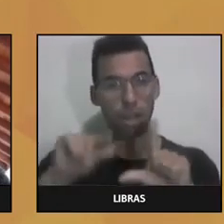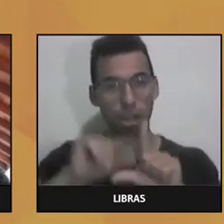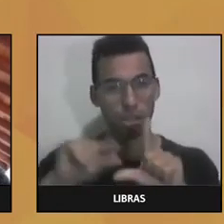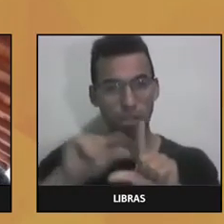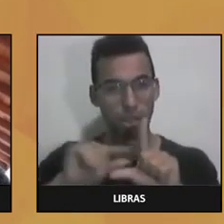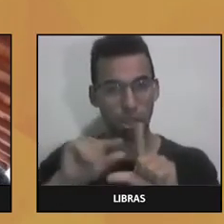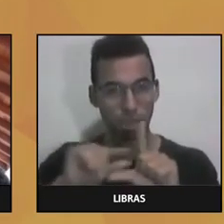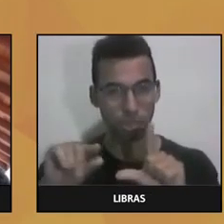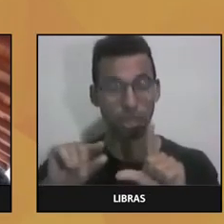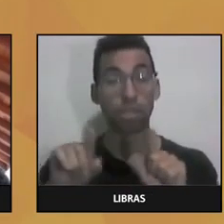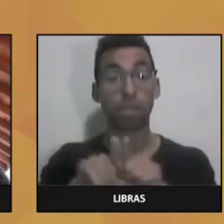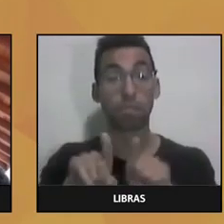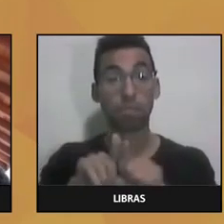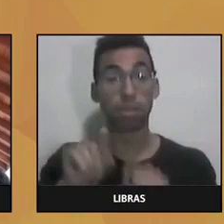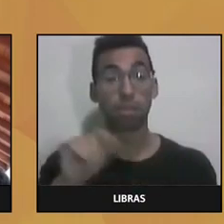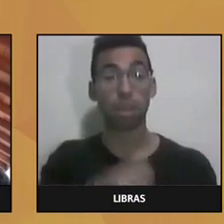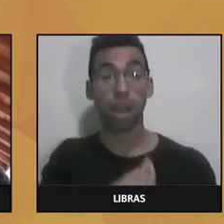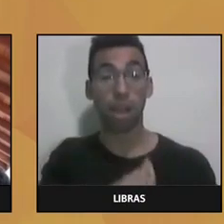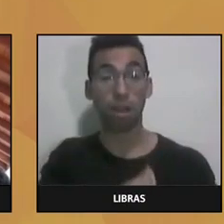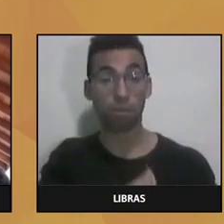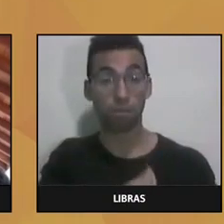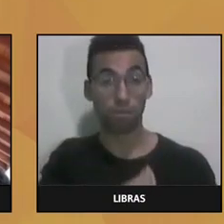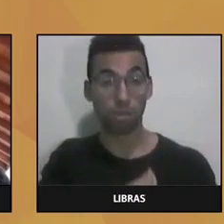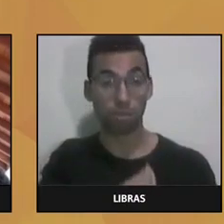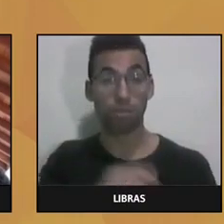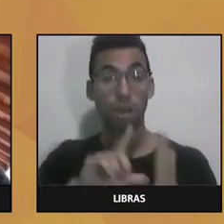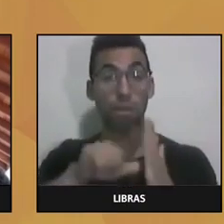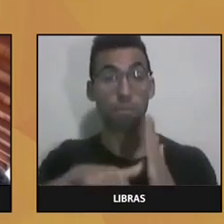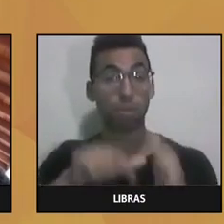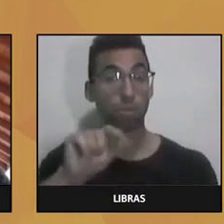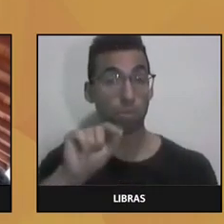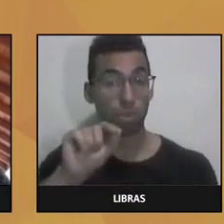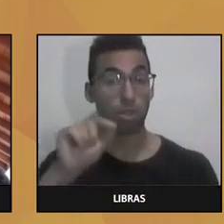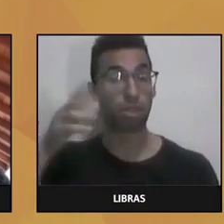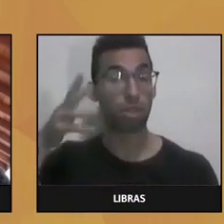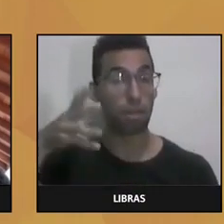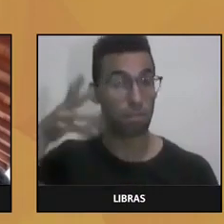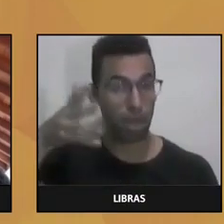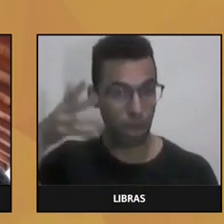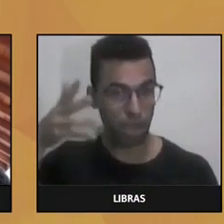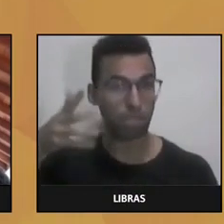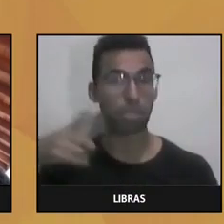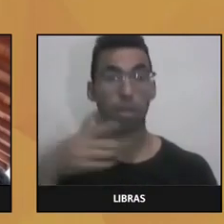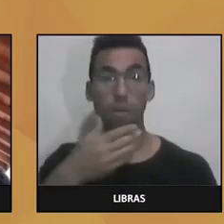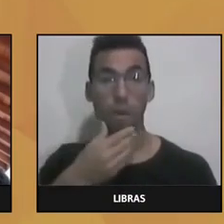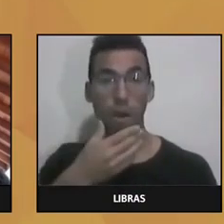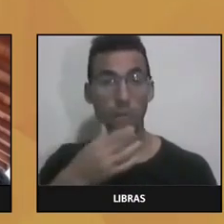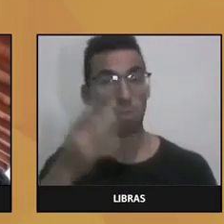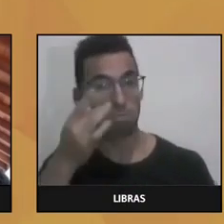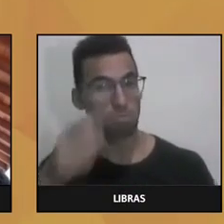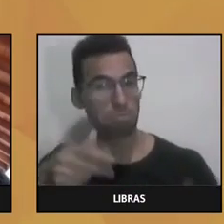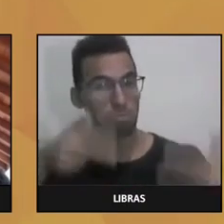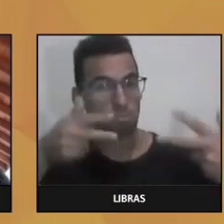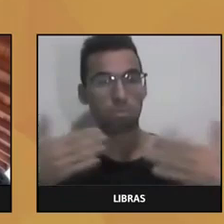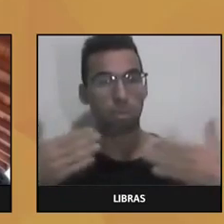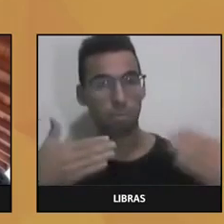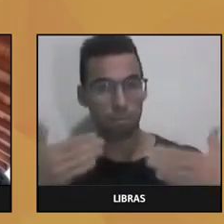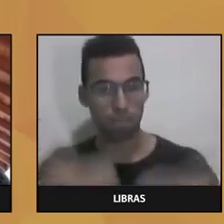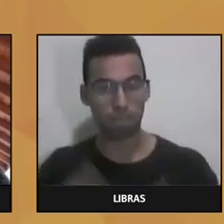entraremos ao vivo com o senhor Schleicher após o momento da palestra no EDUCA Week.